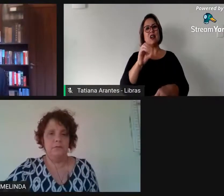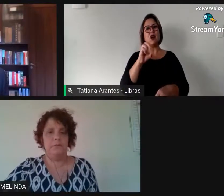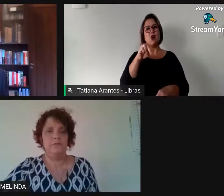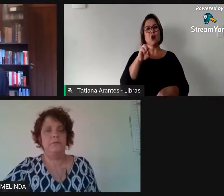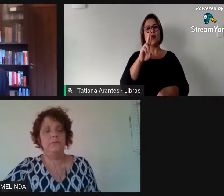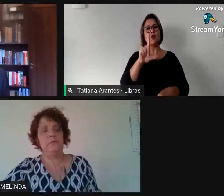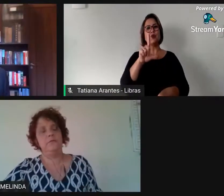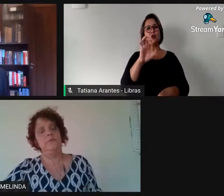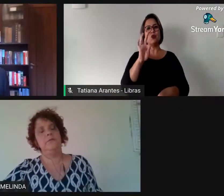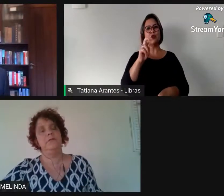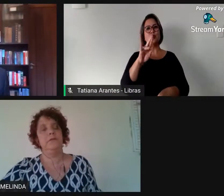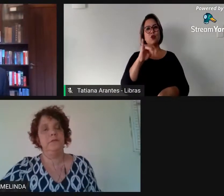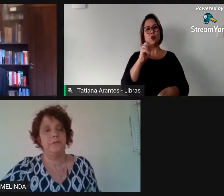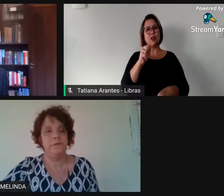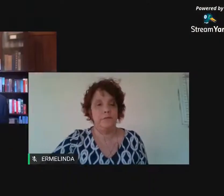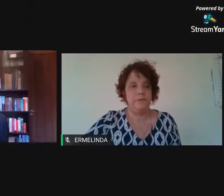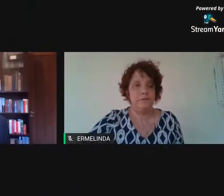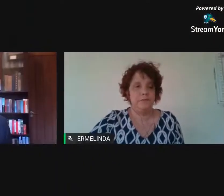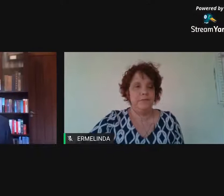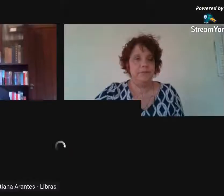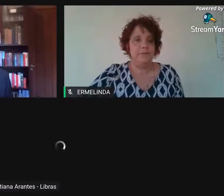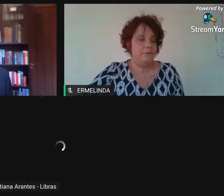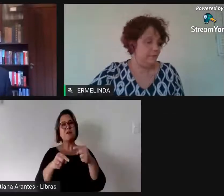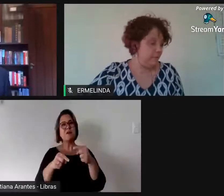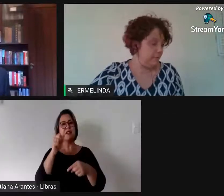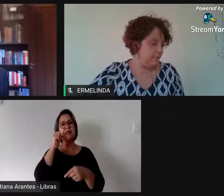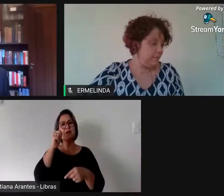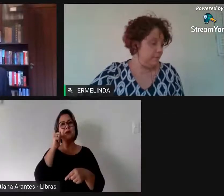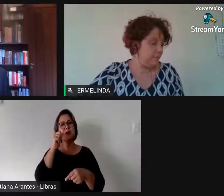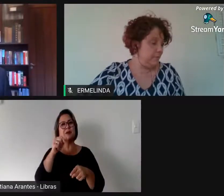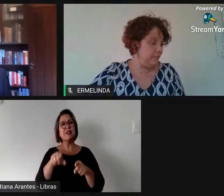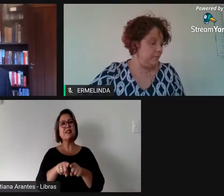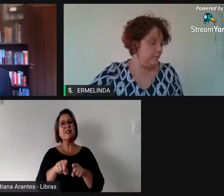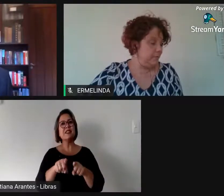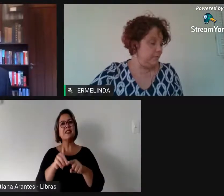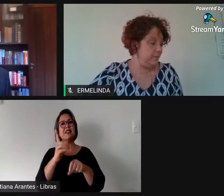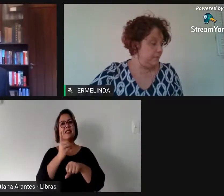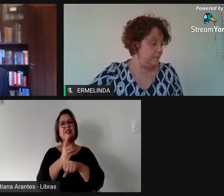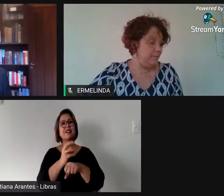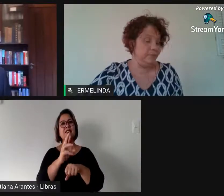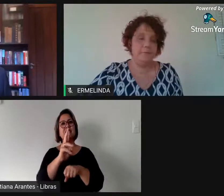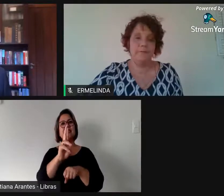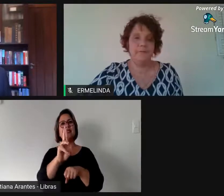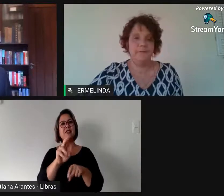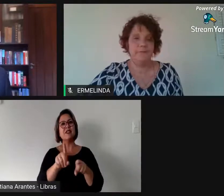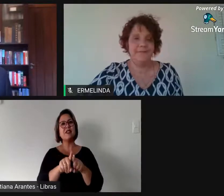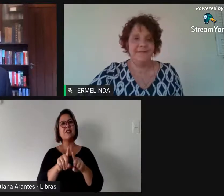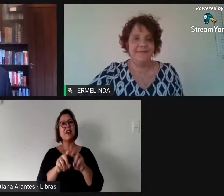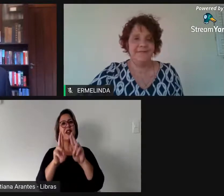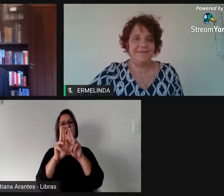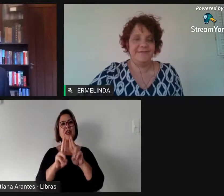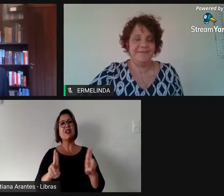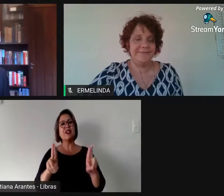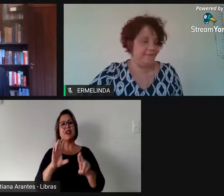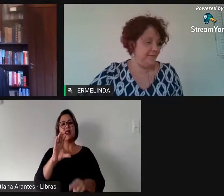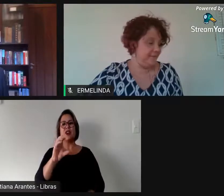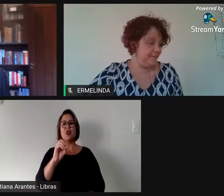para as mulheres e é também doutoranda na Universidade de Coimbra com